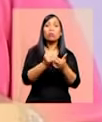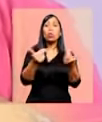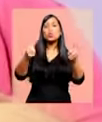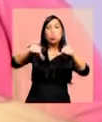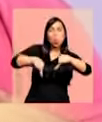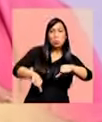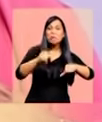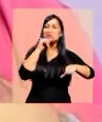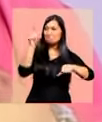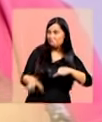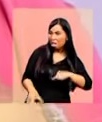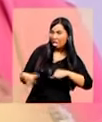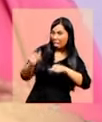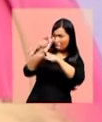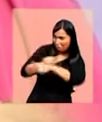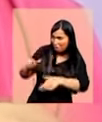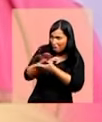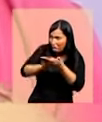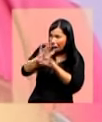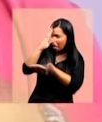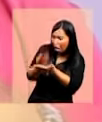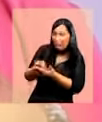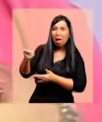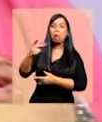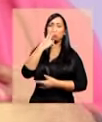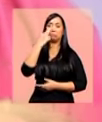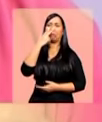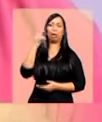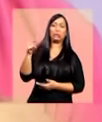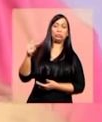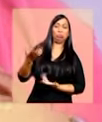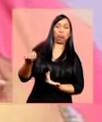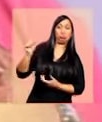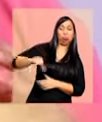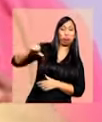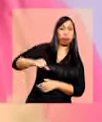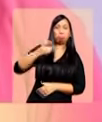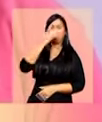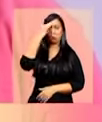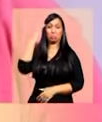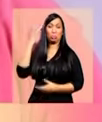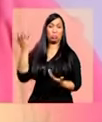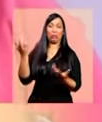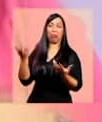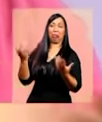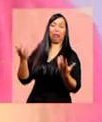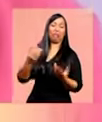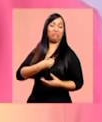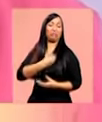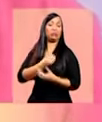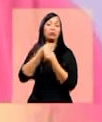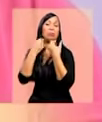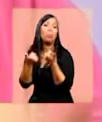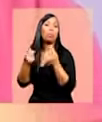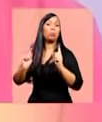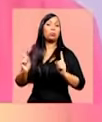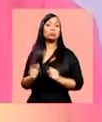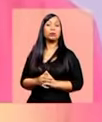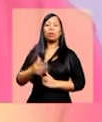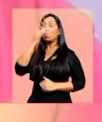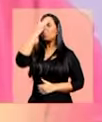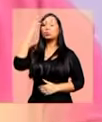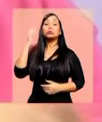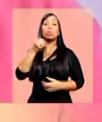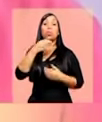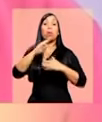a algo ruim, como se ele fosse imoral, como se ele fosse alguma coisa que ele não tivesse uma condição de vida, que ele não fosse uma